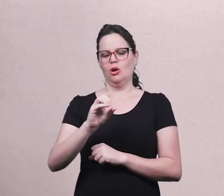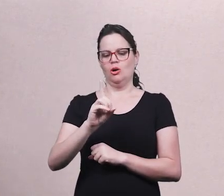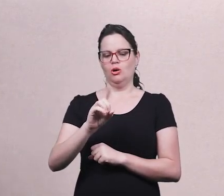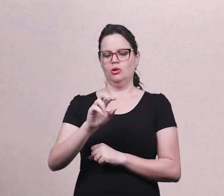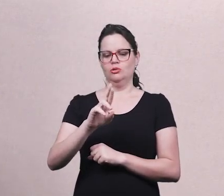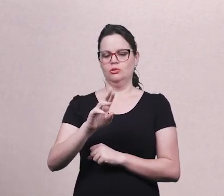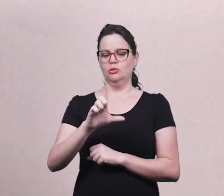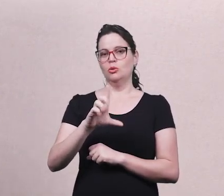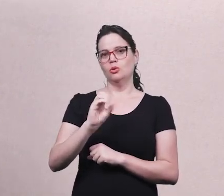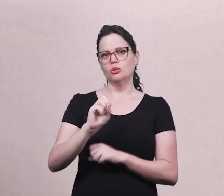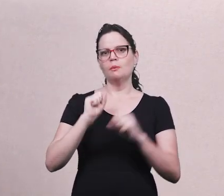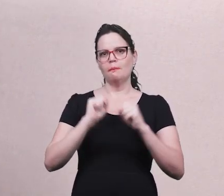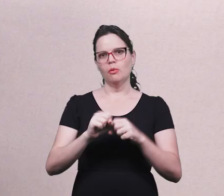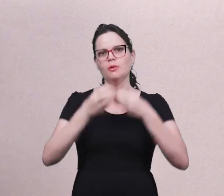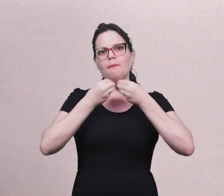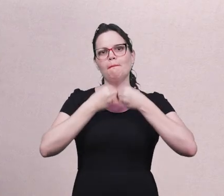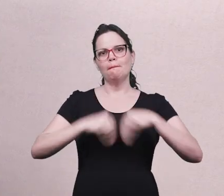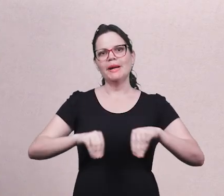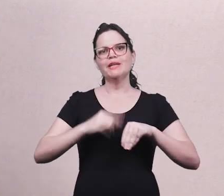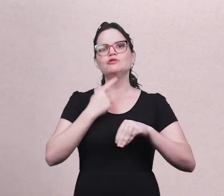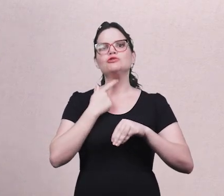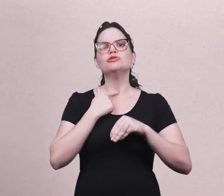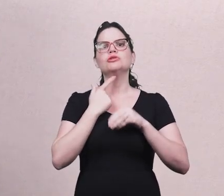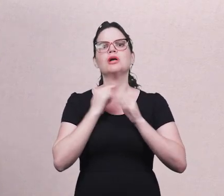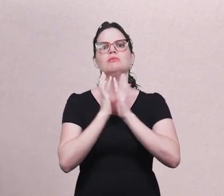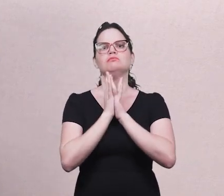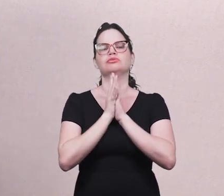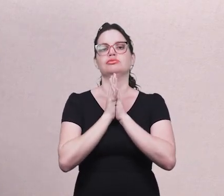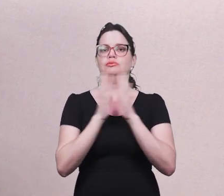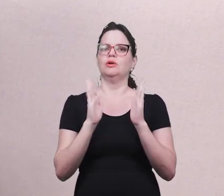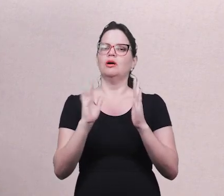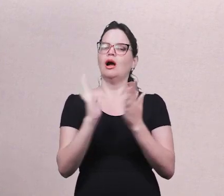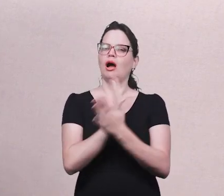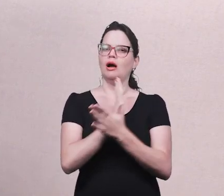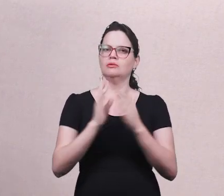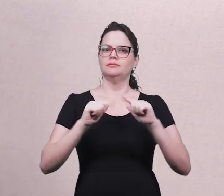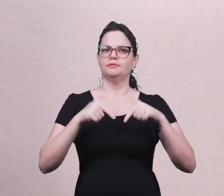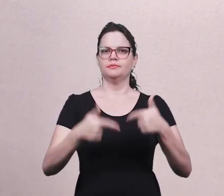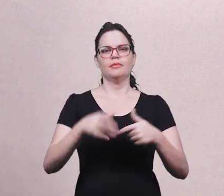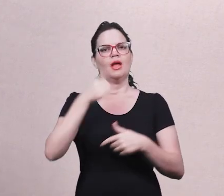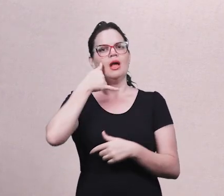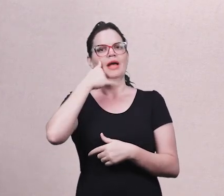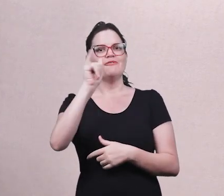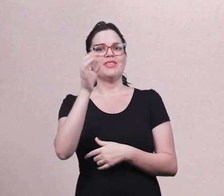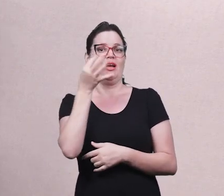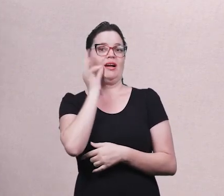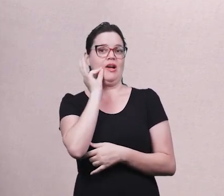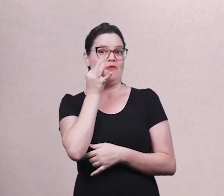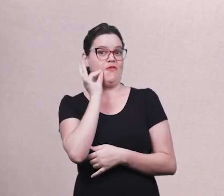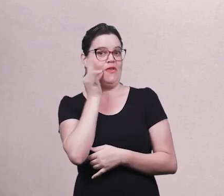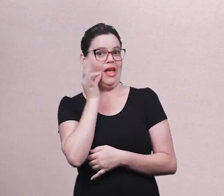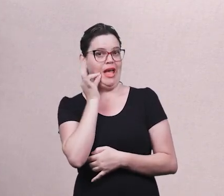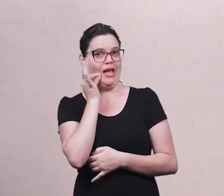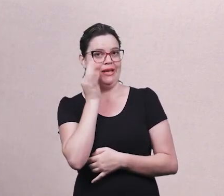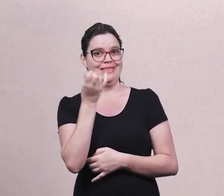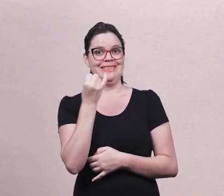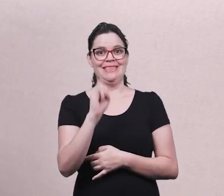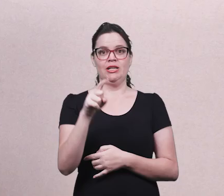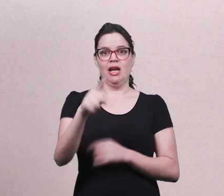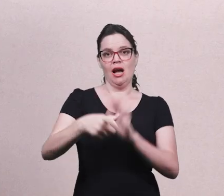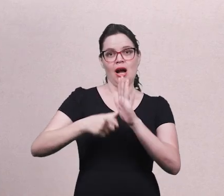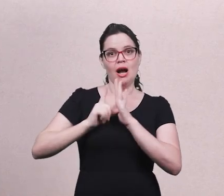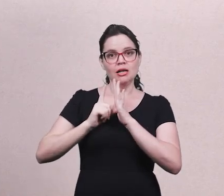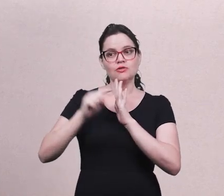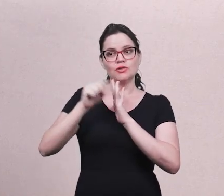prega vocal, ocasionar uma lesão. Então, alguns hábitos simples, que é não ingerir café quando se